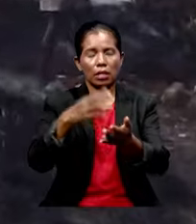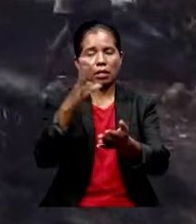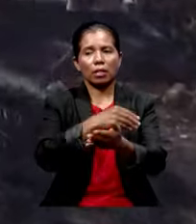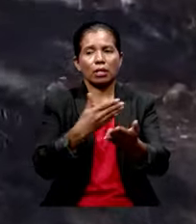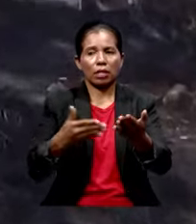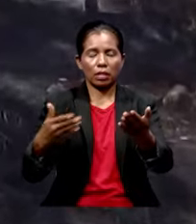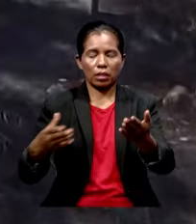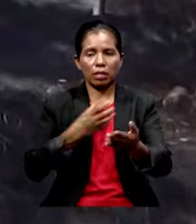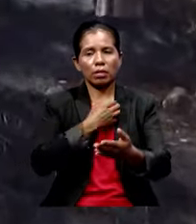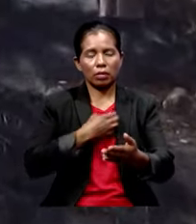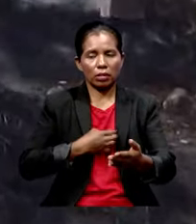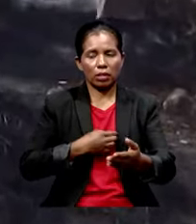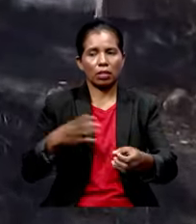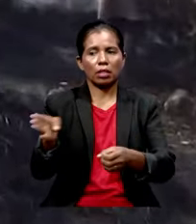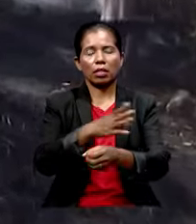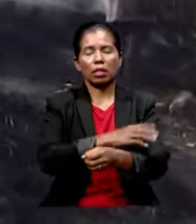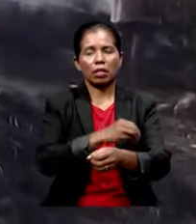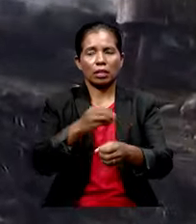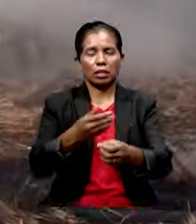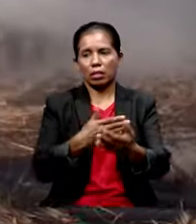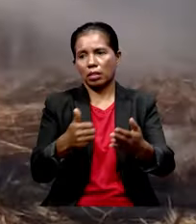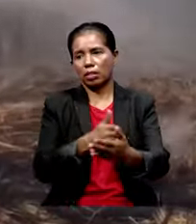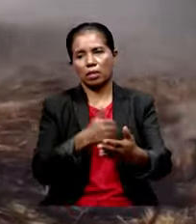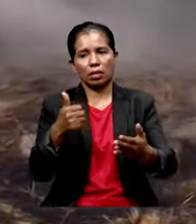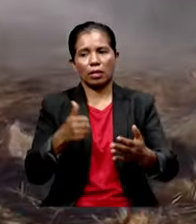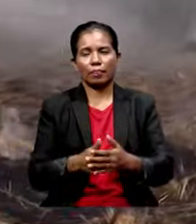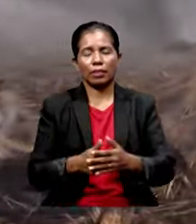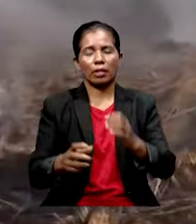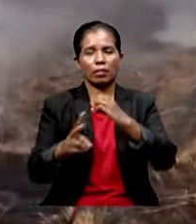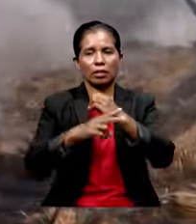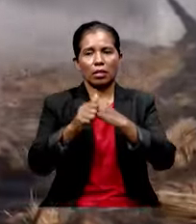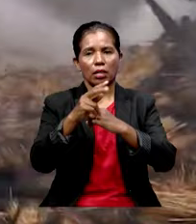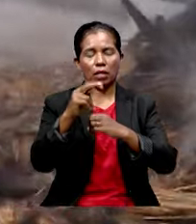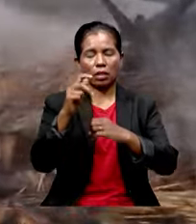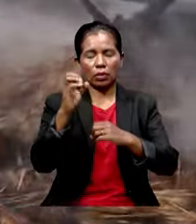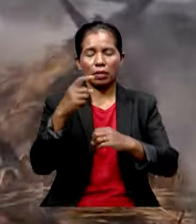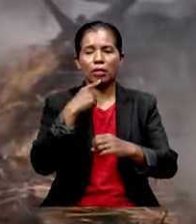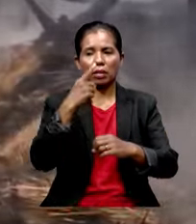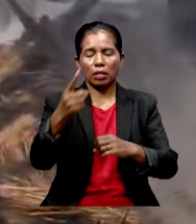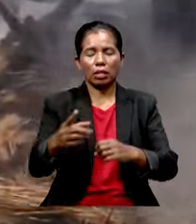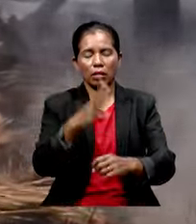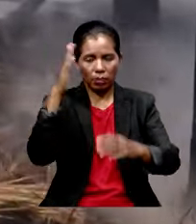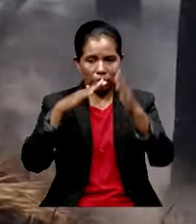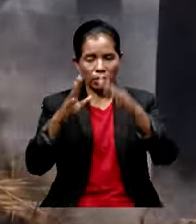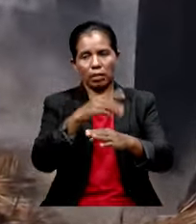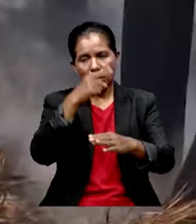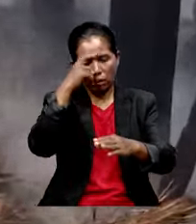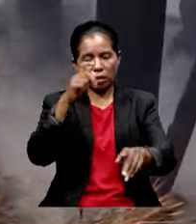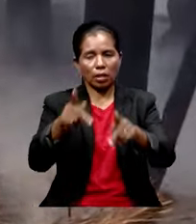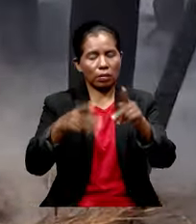Macanessan, Morten, Surik, Belak, nossa Sansira Selo. Vítima Antônio Simenez alega que incêndio, né? Acontece também,